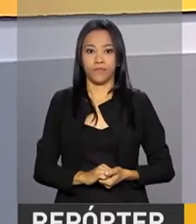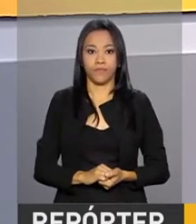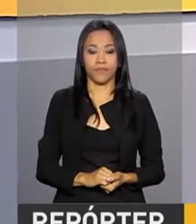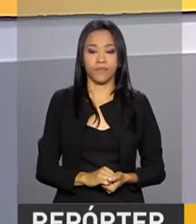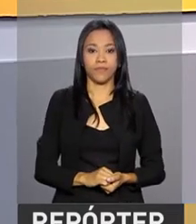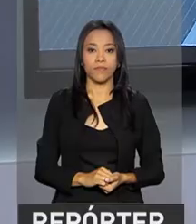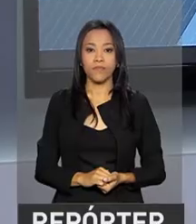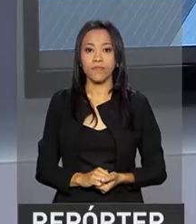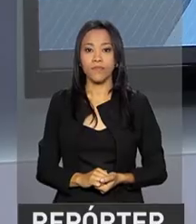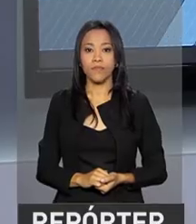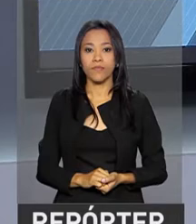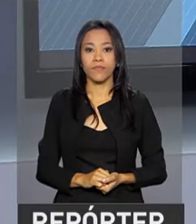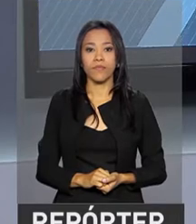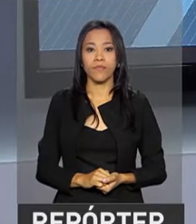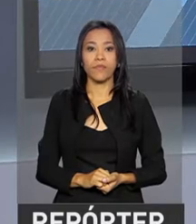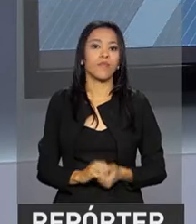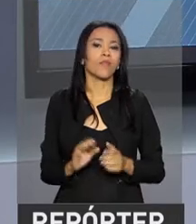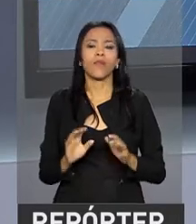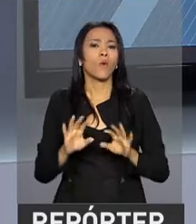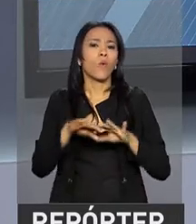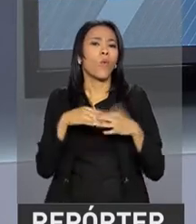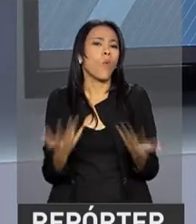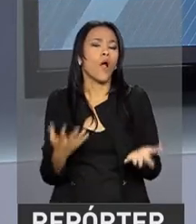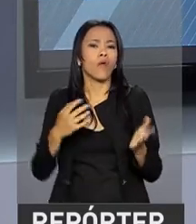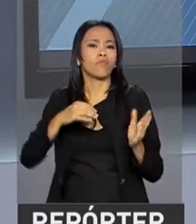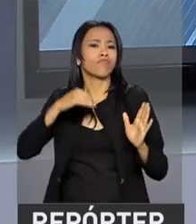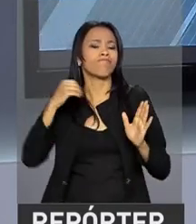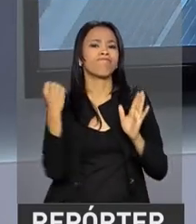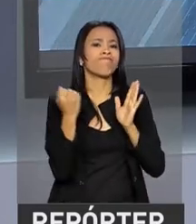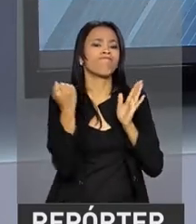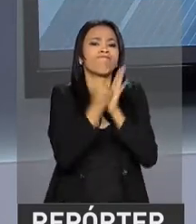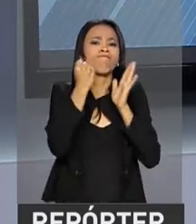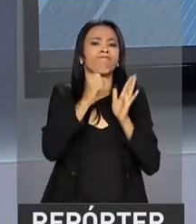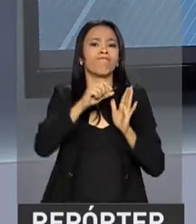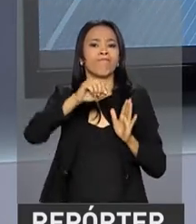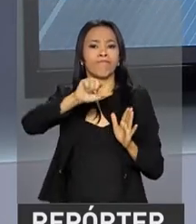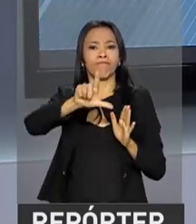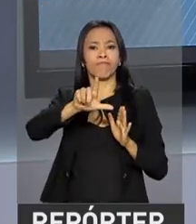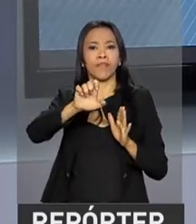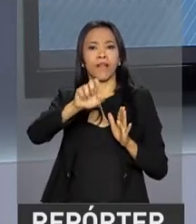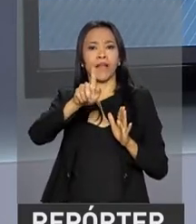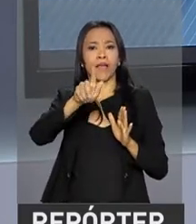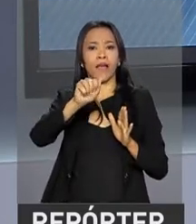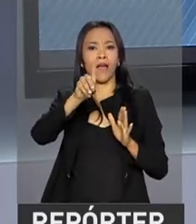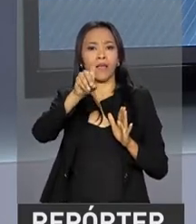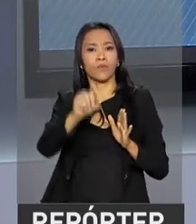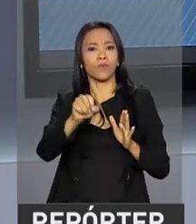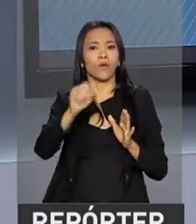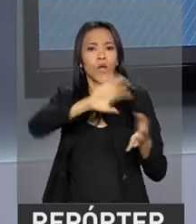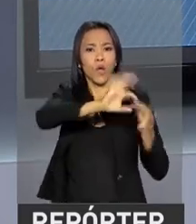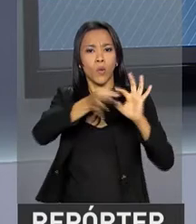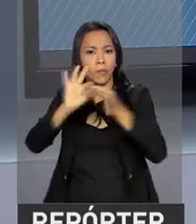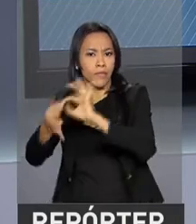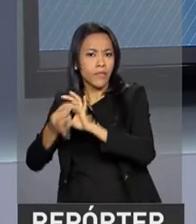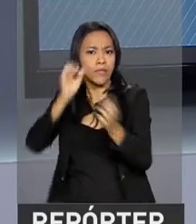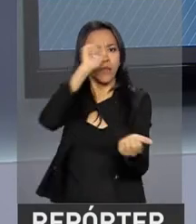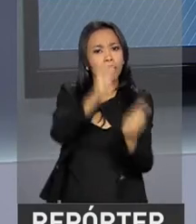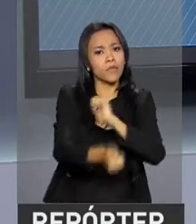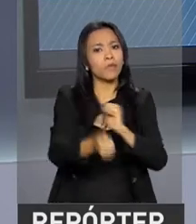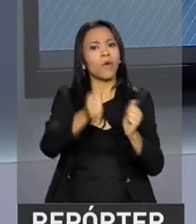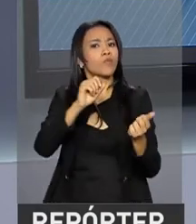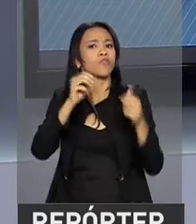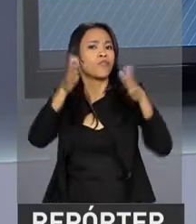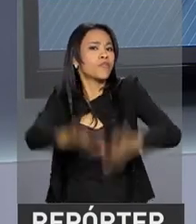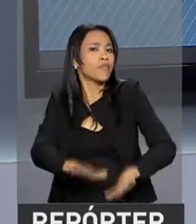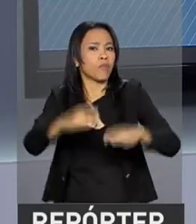dac@itamaraty.gov.br. Qual o legado que um mega evento como Olimpíadas e Paralimpíadas pode deixar para uma cidade? Quais